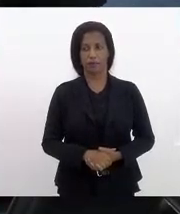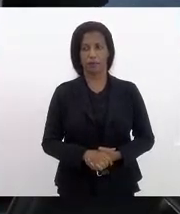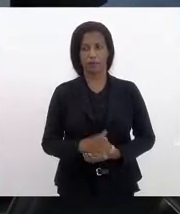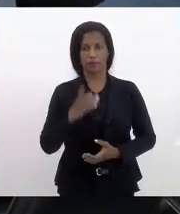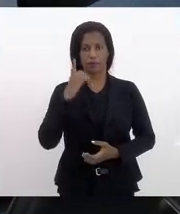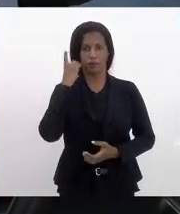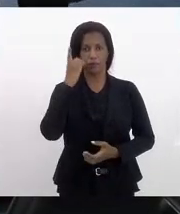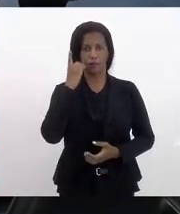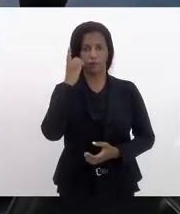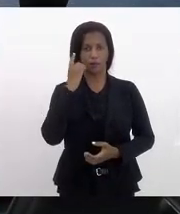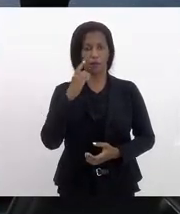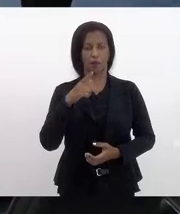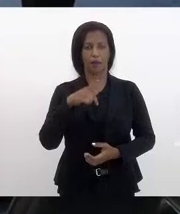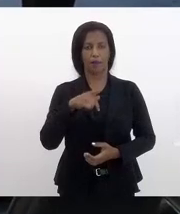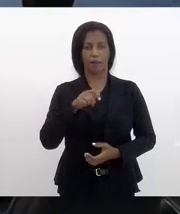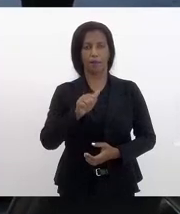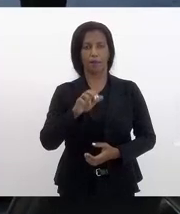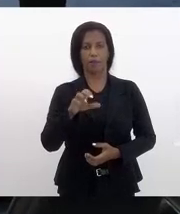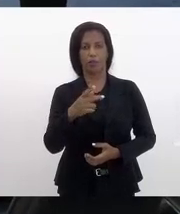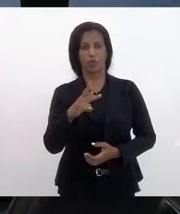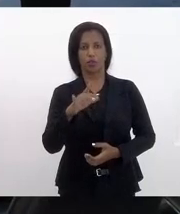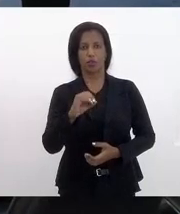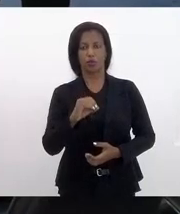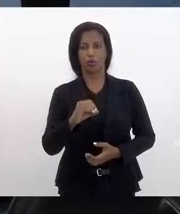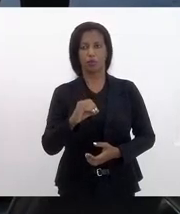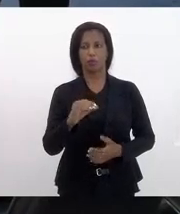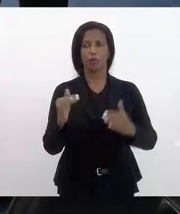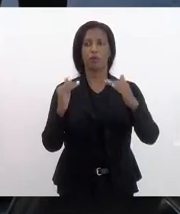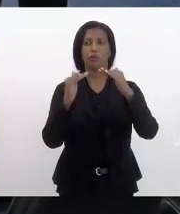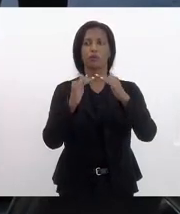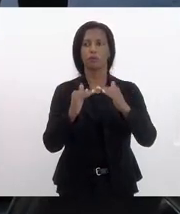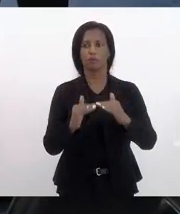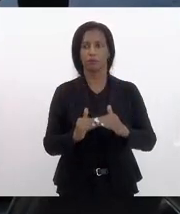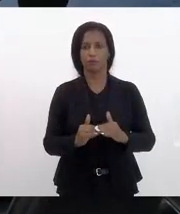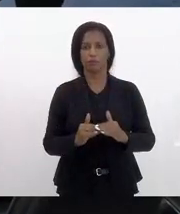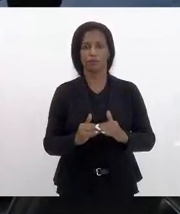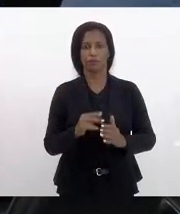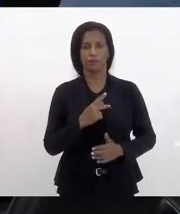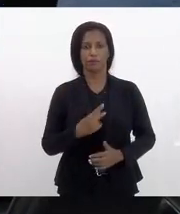Deputado Márcio Pacheco. Parecer é favorável, presidente.